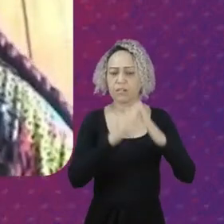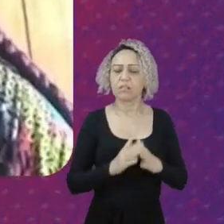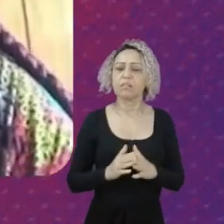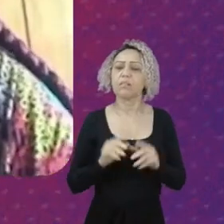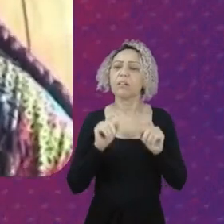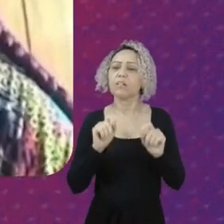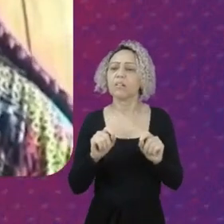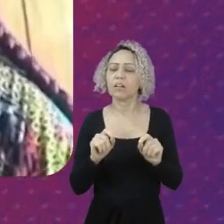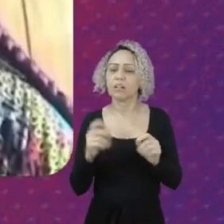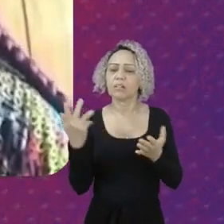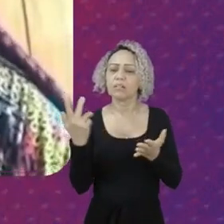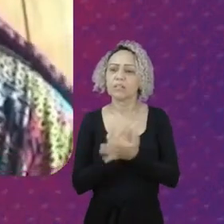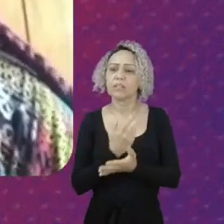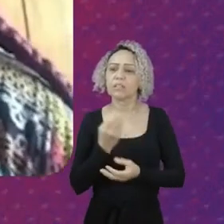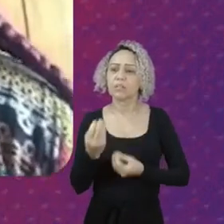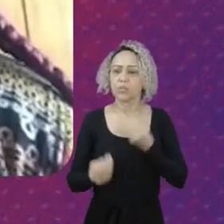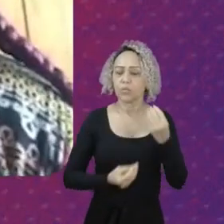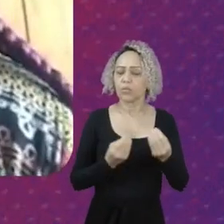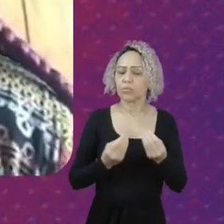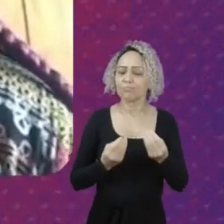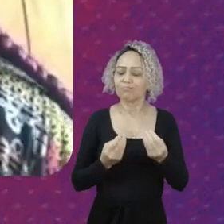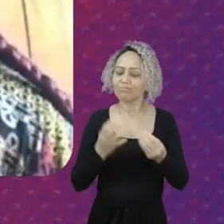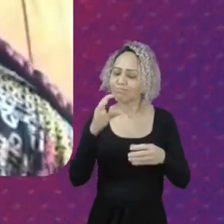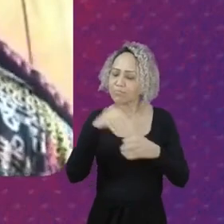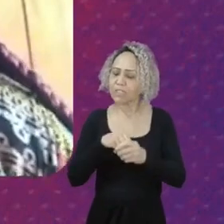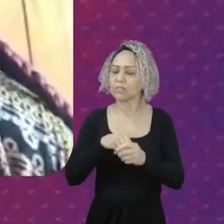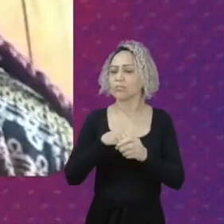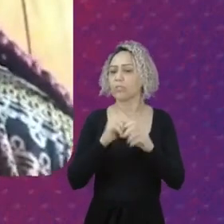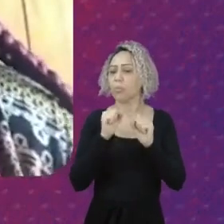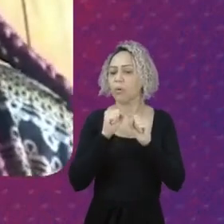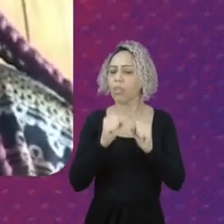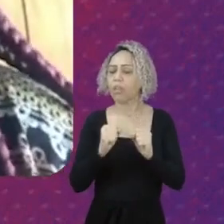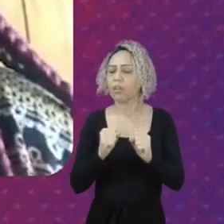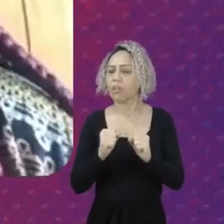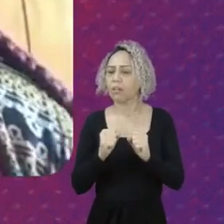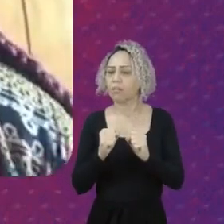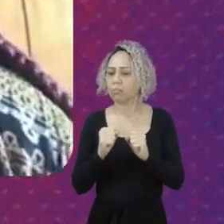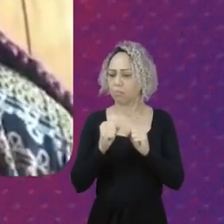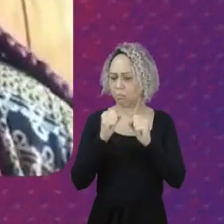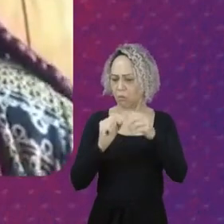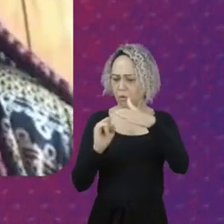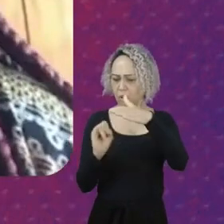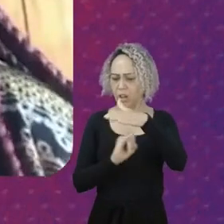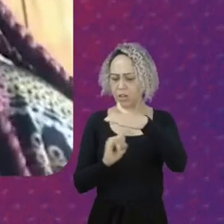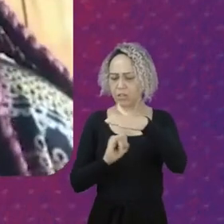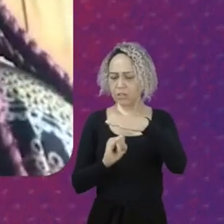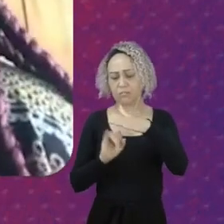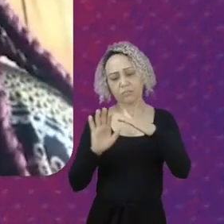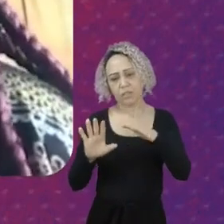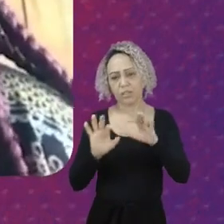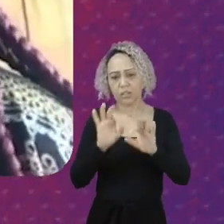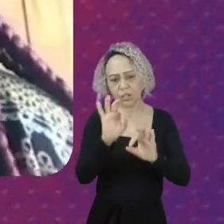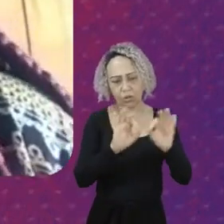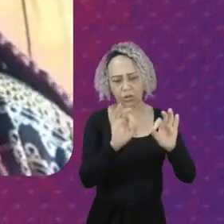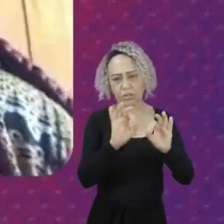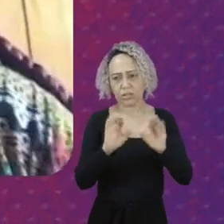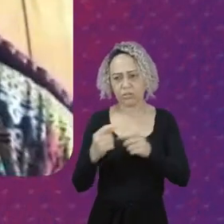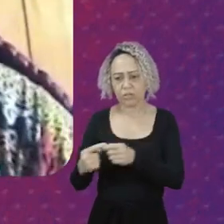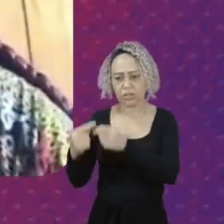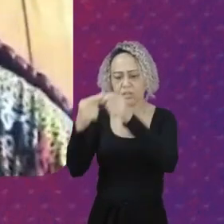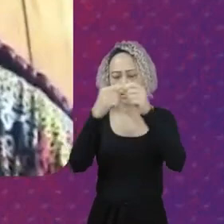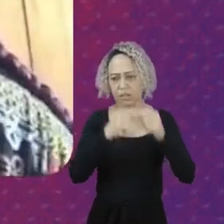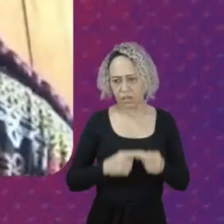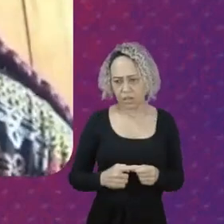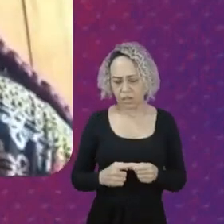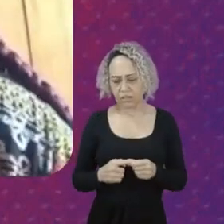se dá a partir do poder, né? Seja na organização das cidades,